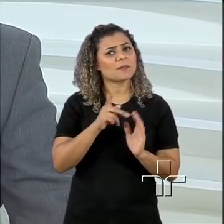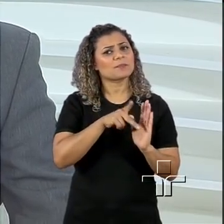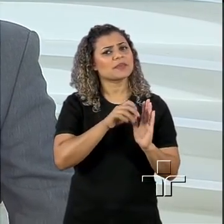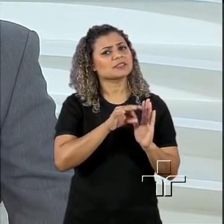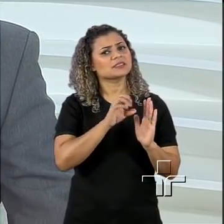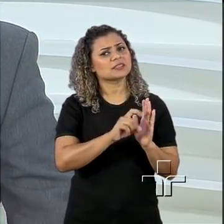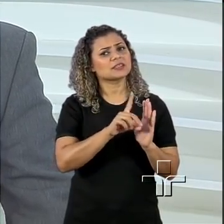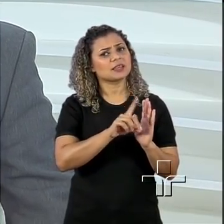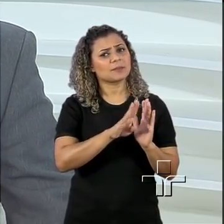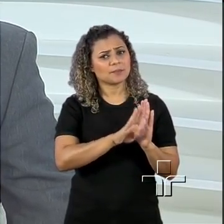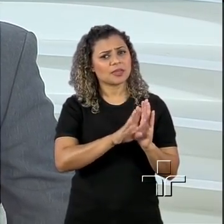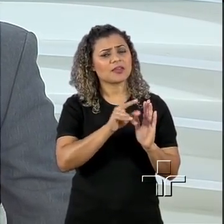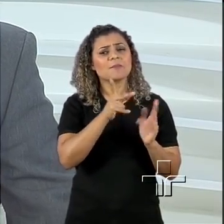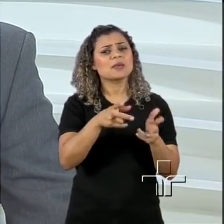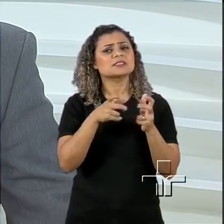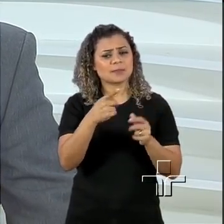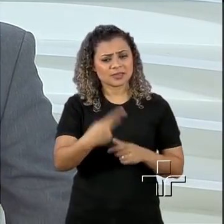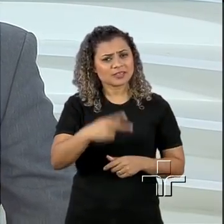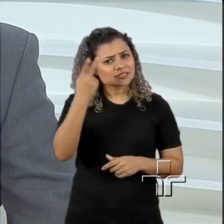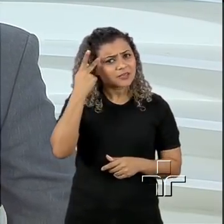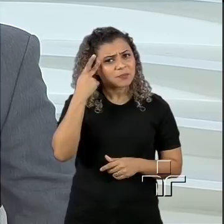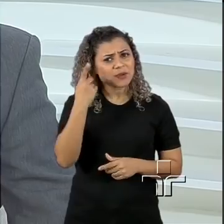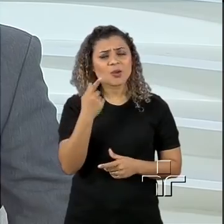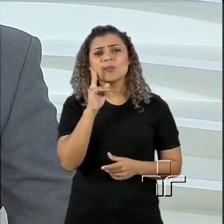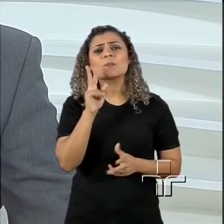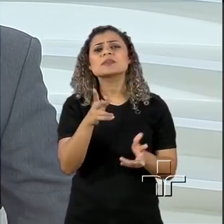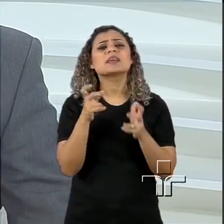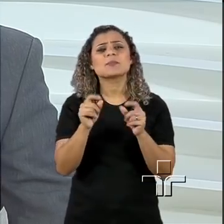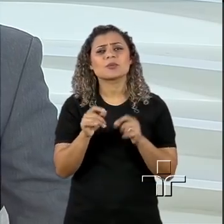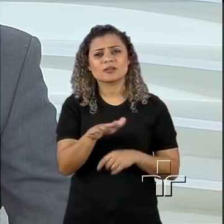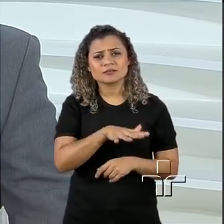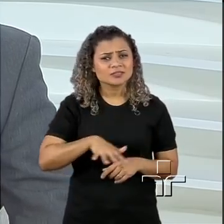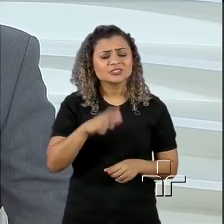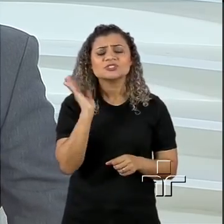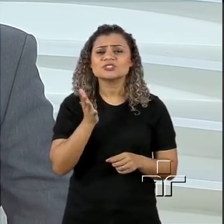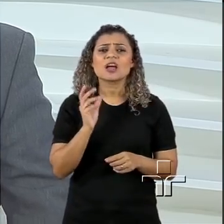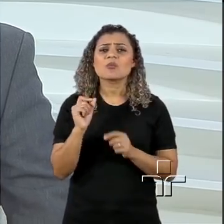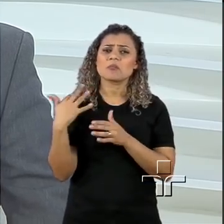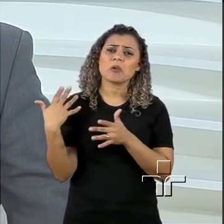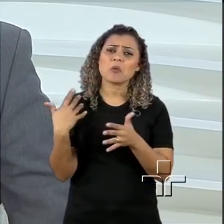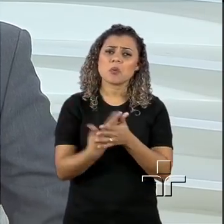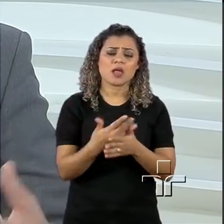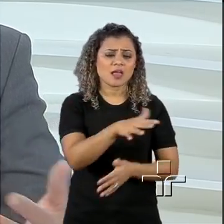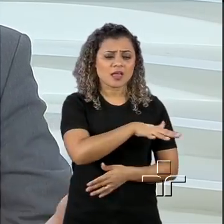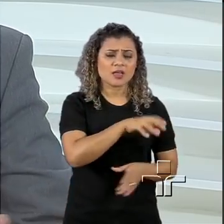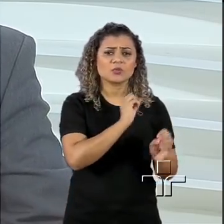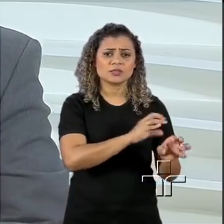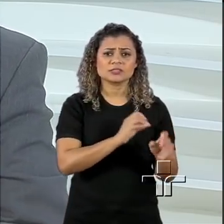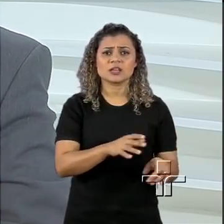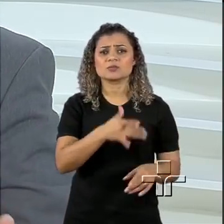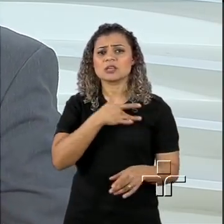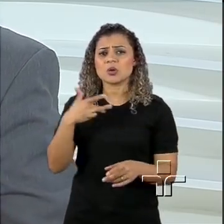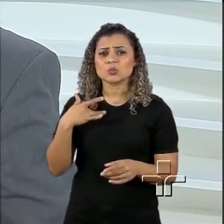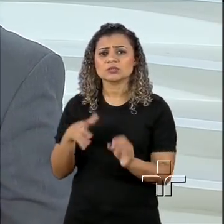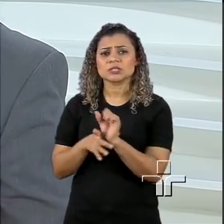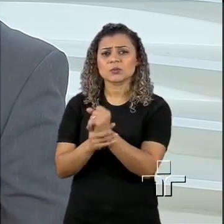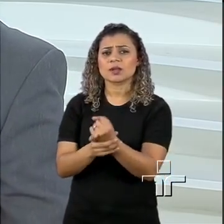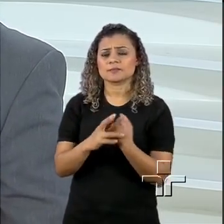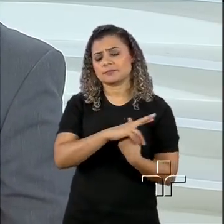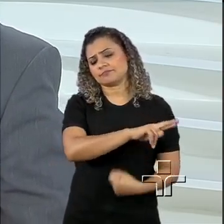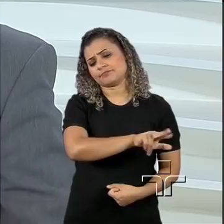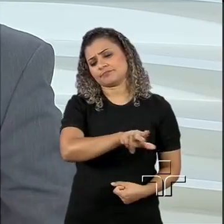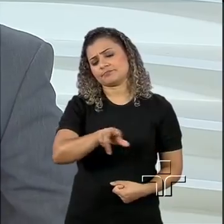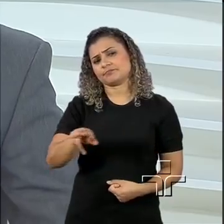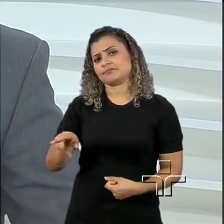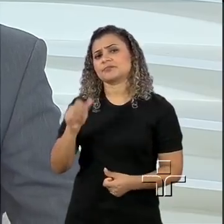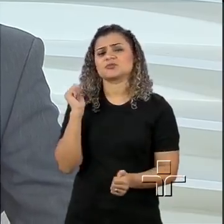PSDB, não tem um único gargalo de qualquer região do estado que tenha sido resolvido, seja na educação, seja na saúde, seja na segurança pública,